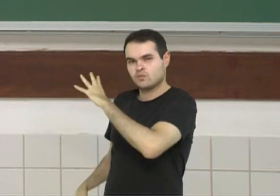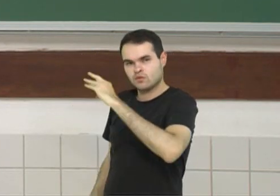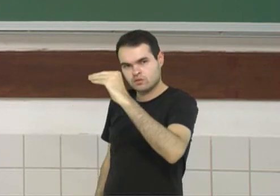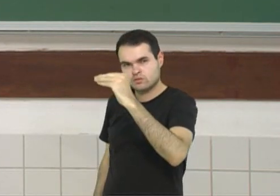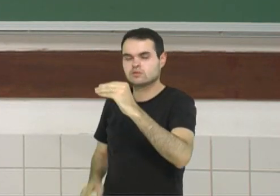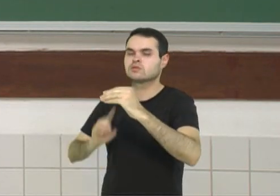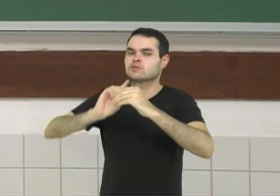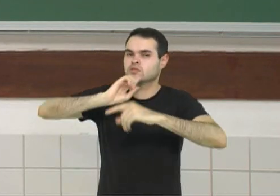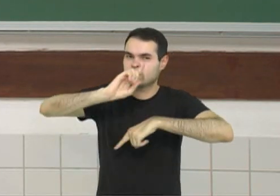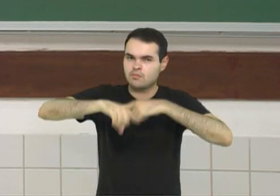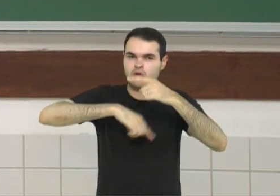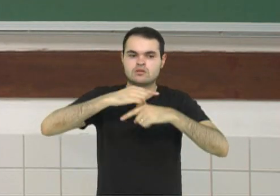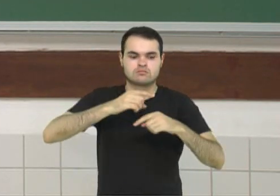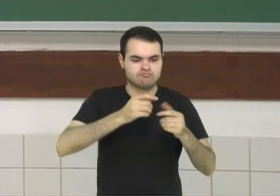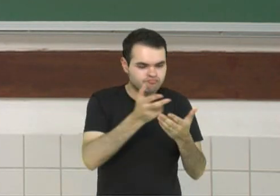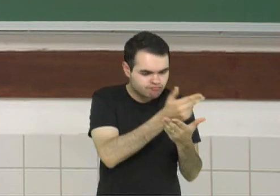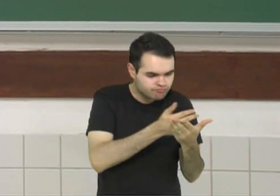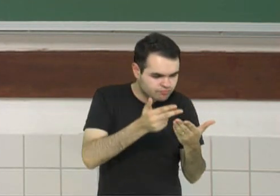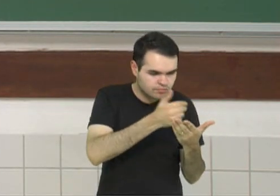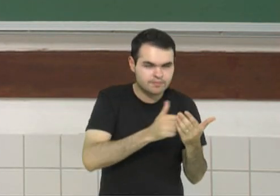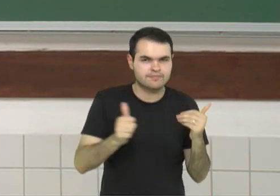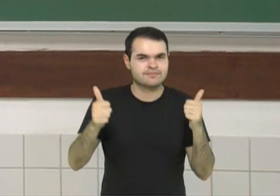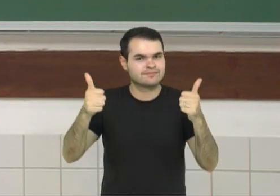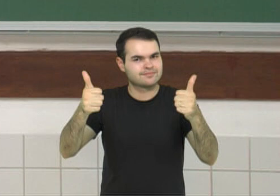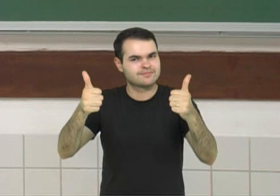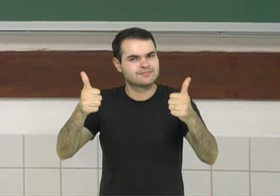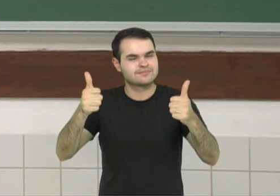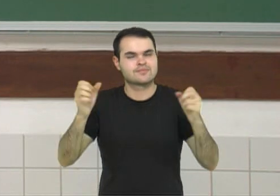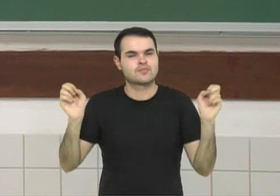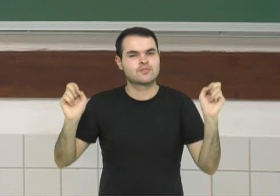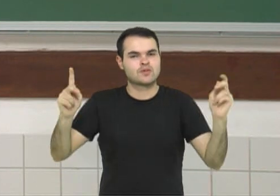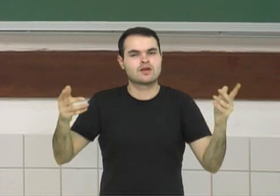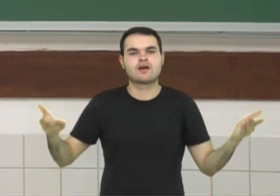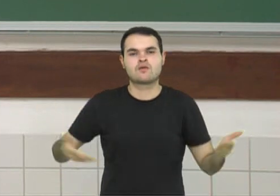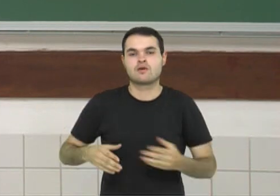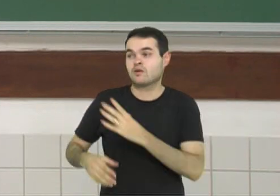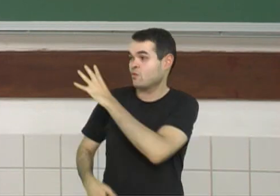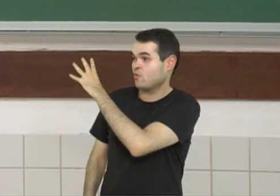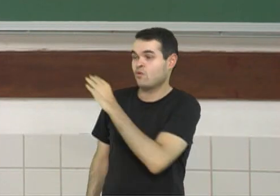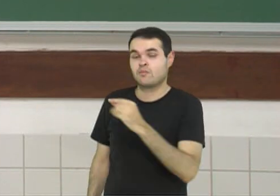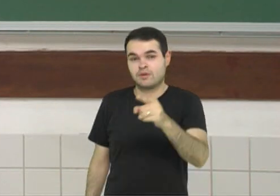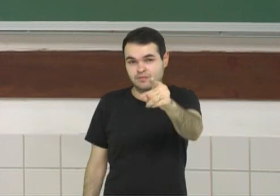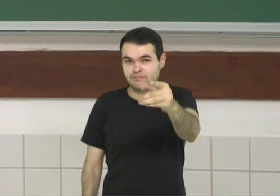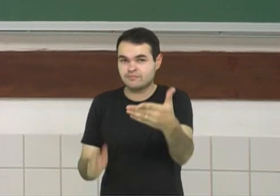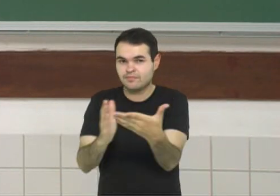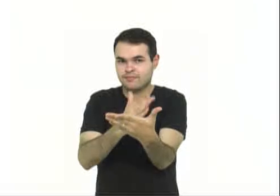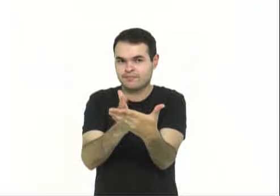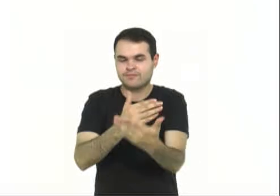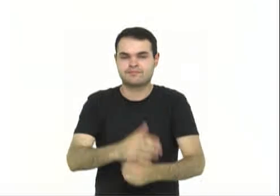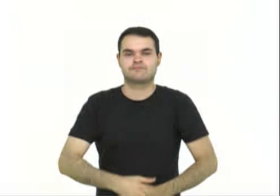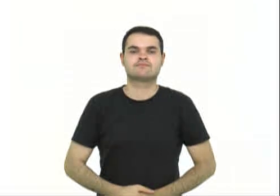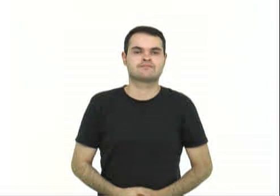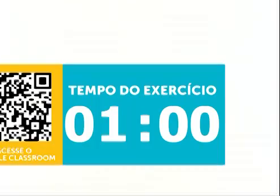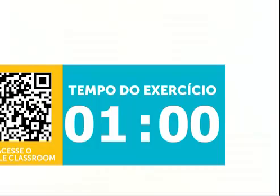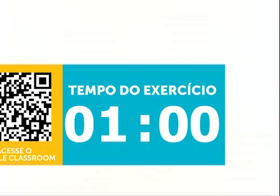e depois vai desenvolver essa atividade, ok? Então, nesse tempo, copie o exercício aí no seu caderno.